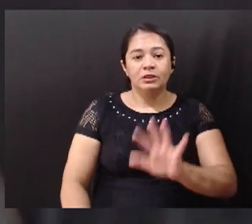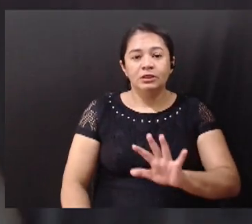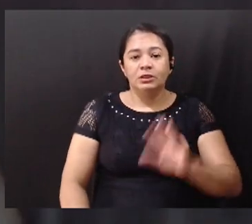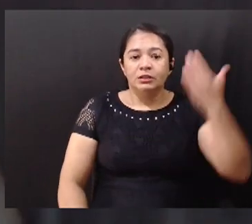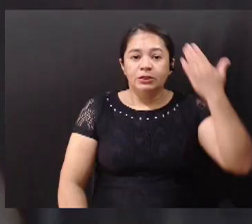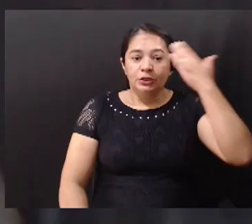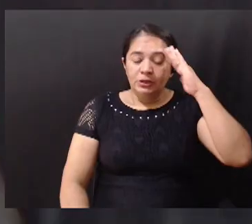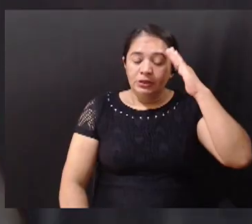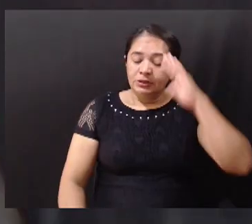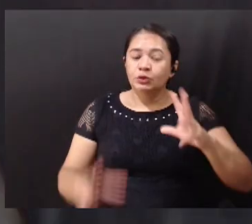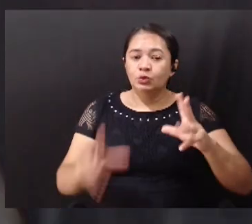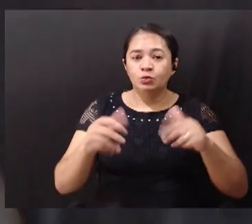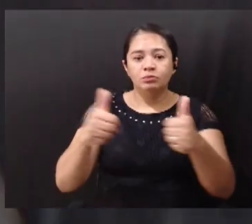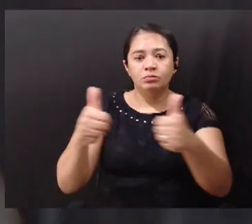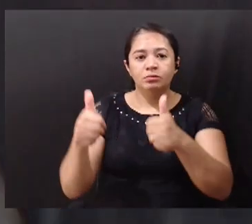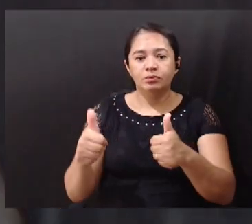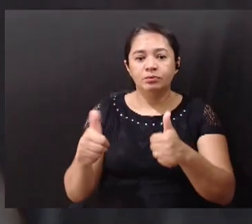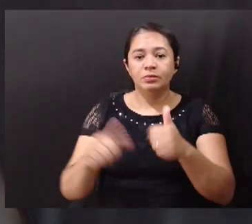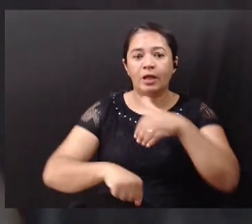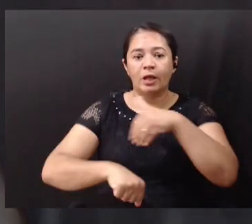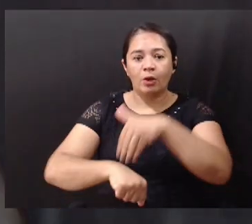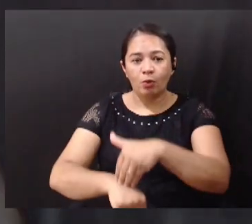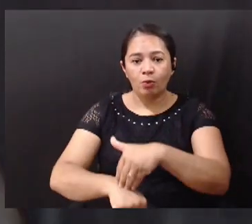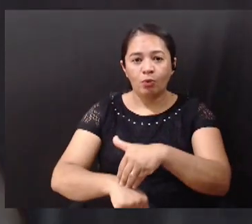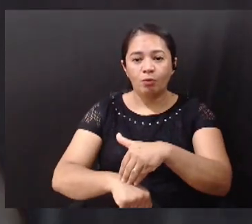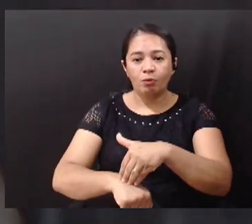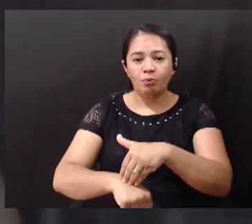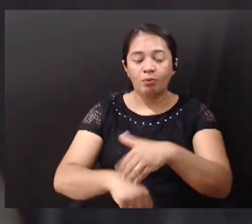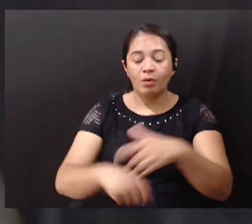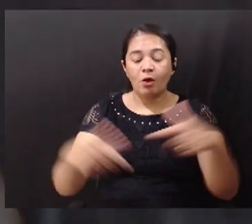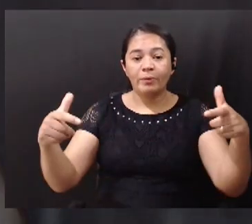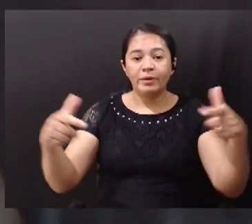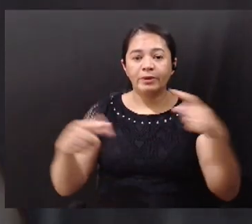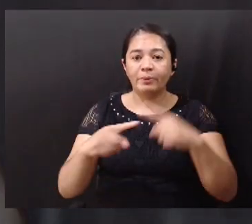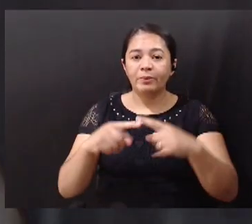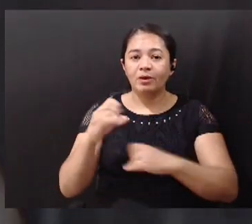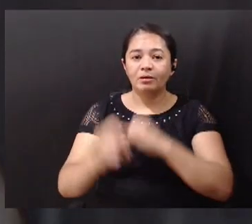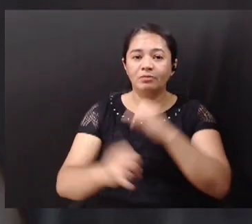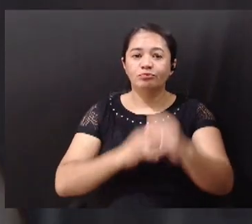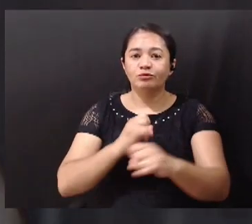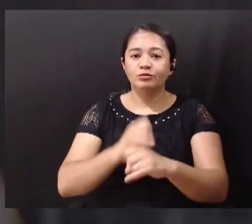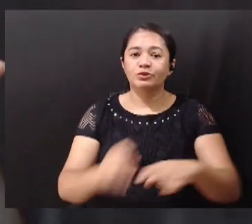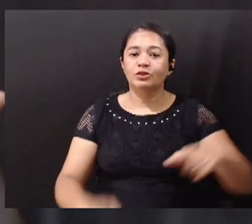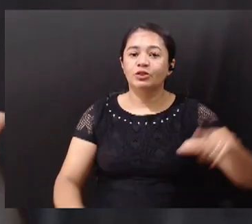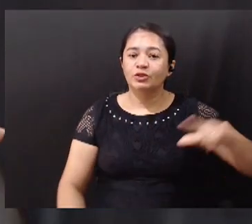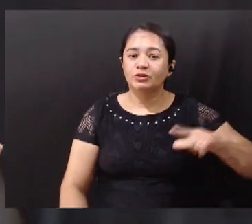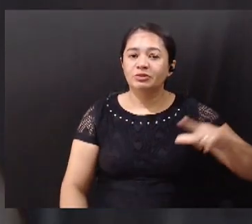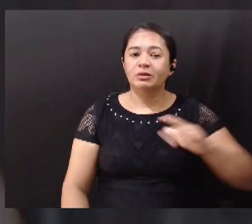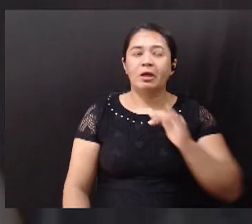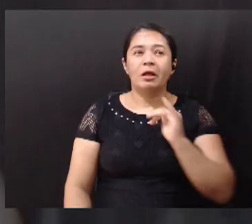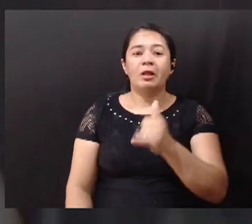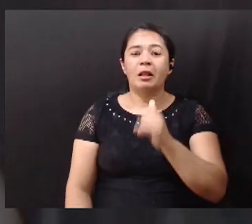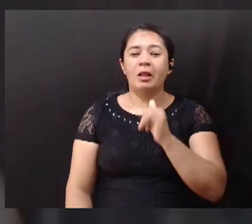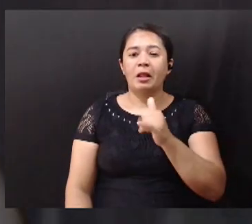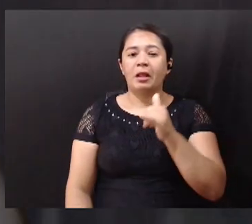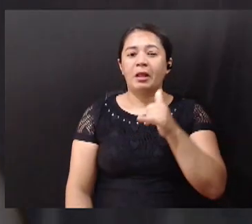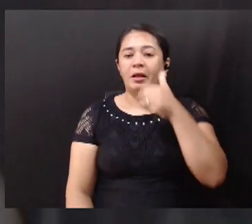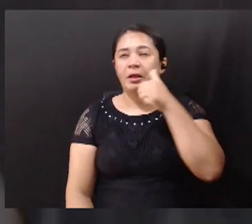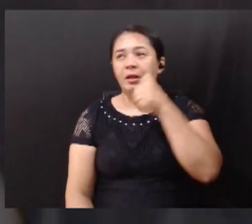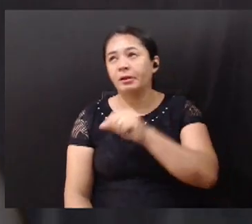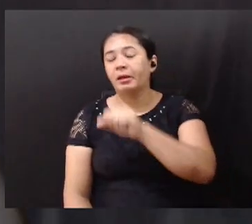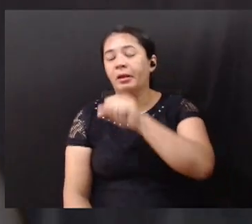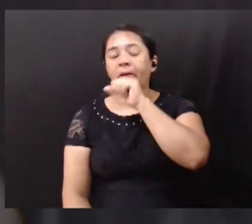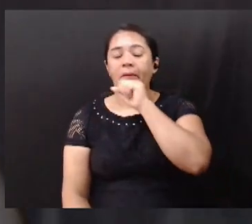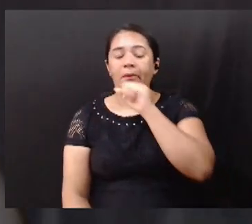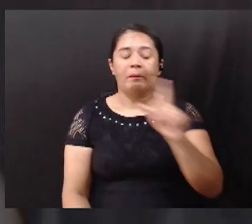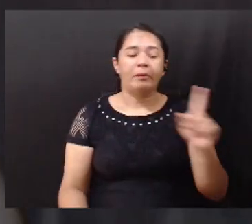bem, essa culpa eu acho que ela aumenta muito, porque na internet a gente tem hoje um discurso da maternidade, né, de que